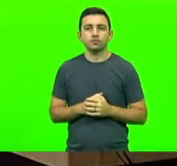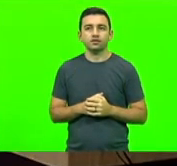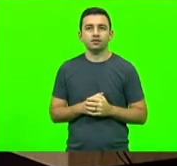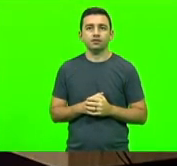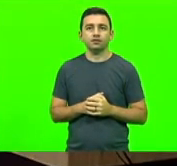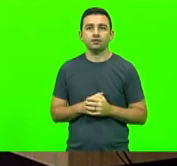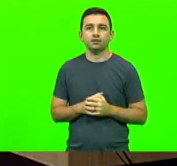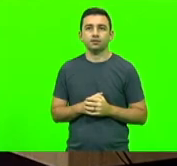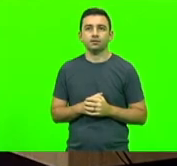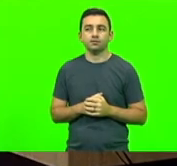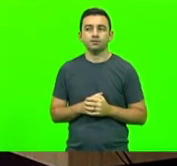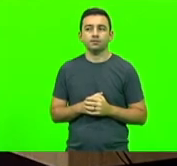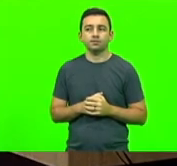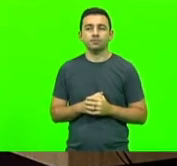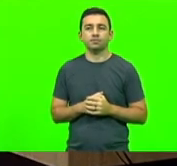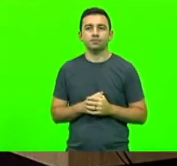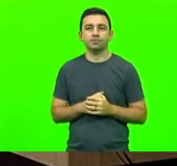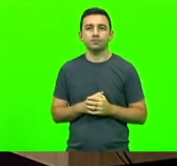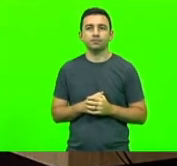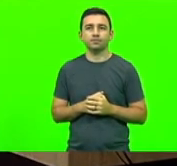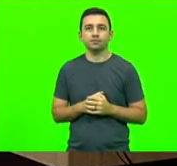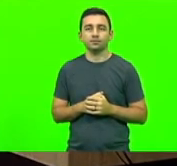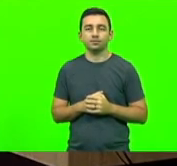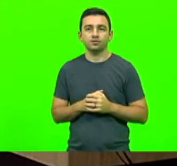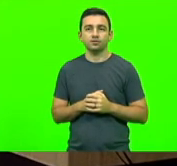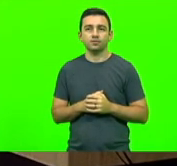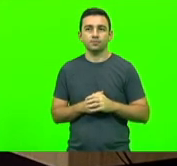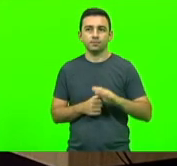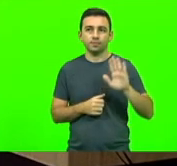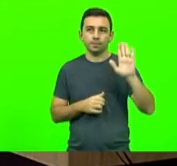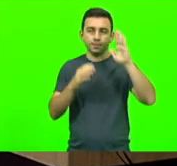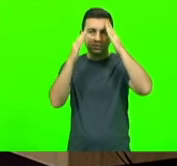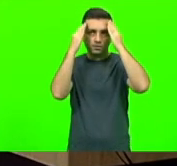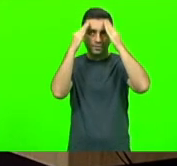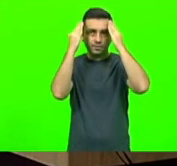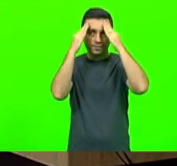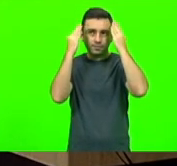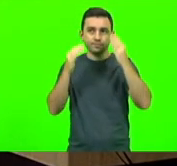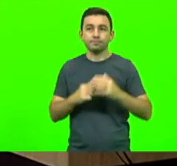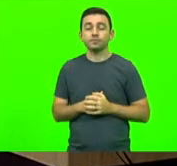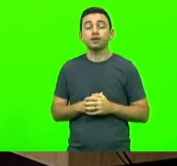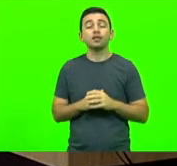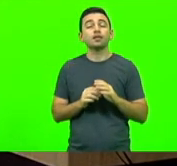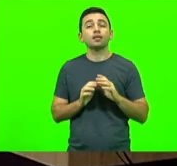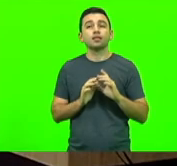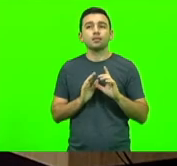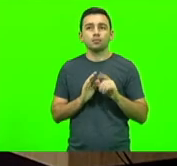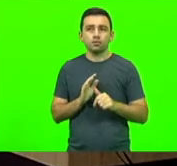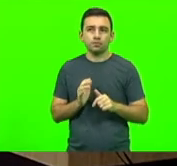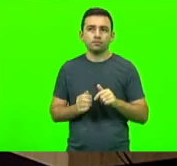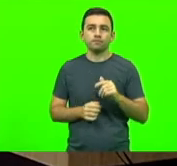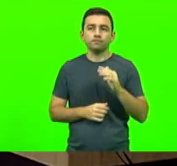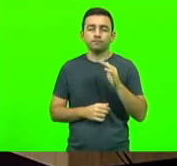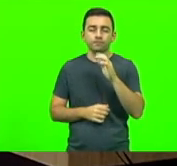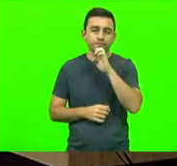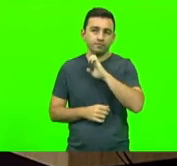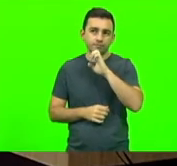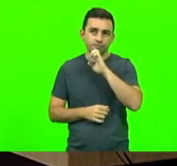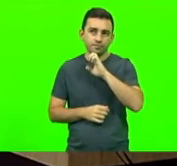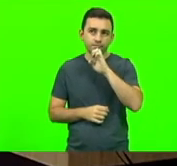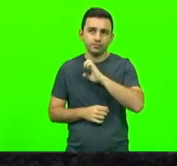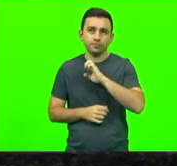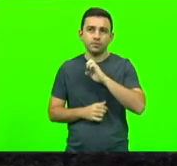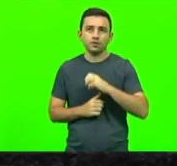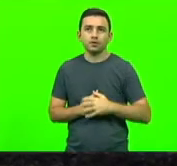Ainda escrito o deputado Zé Milton Schaefer. Depois deputado Felipe, depois Ricardo Alba, depois Ricardo